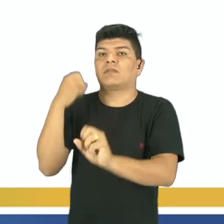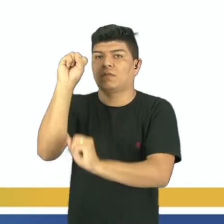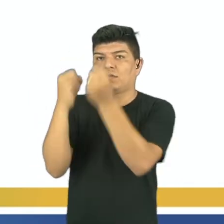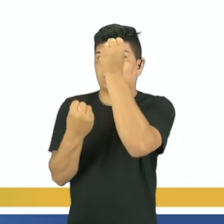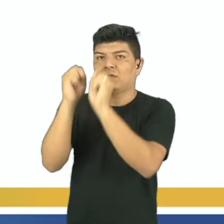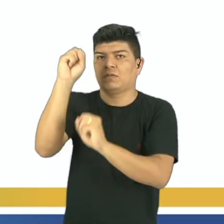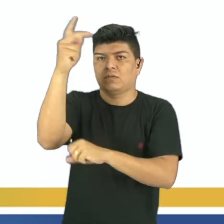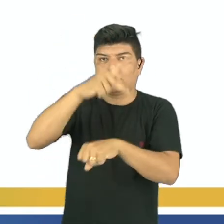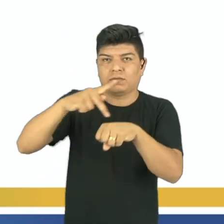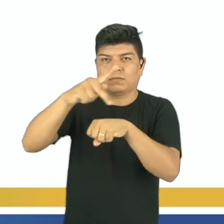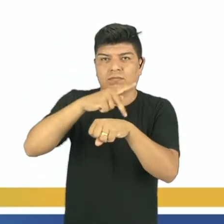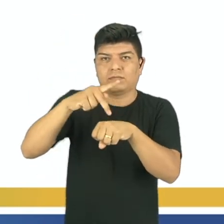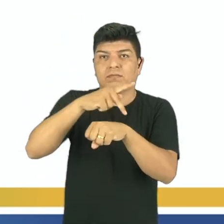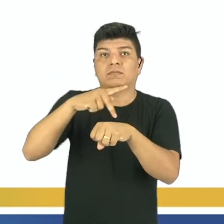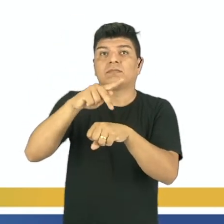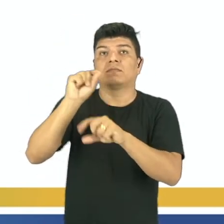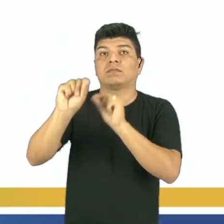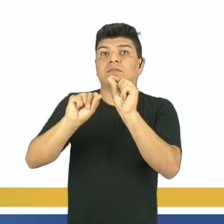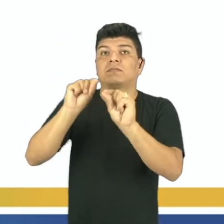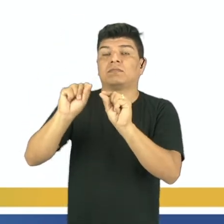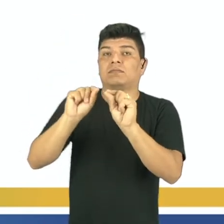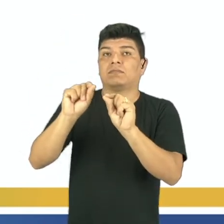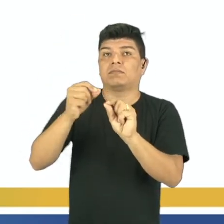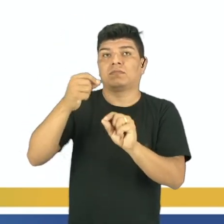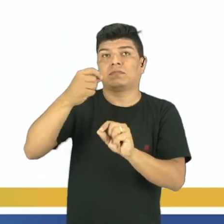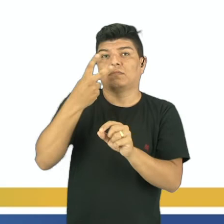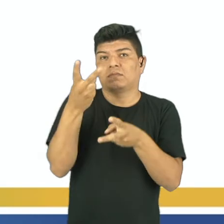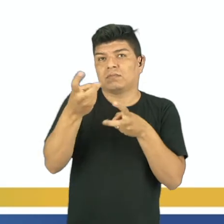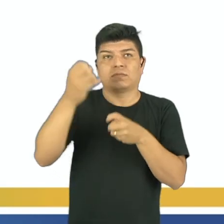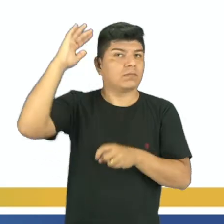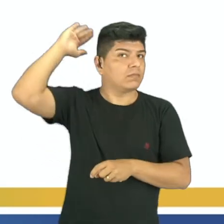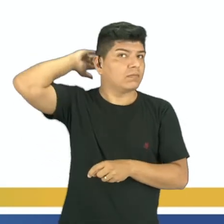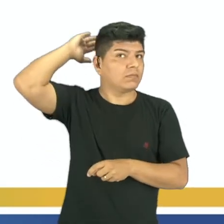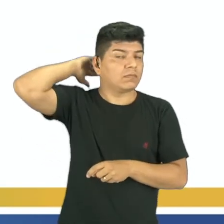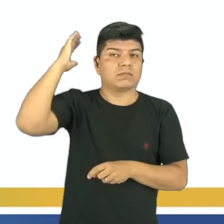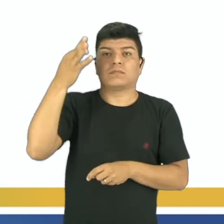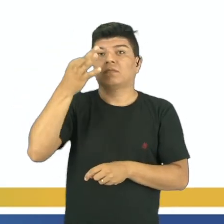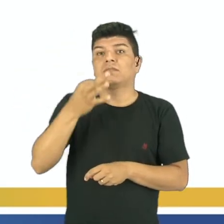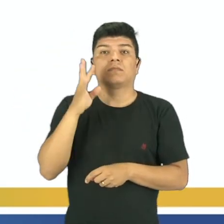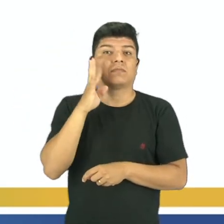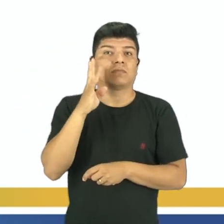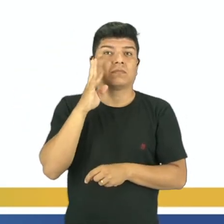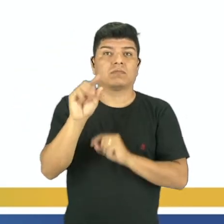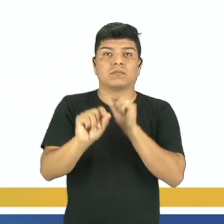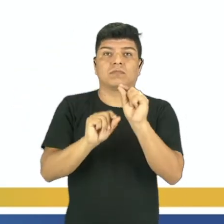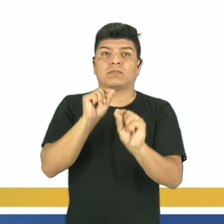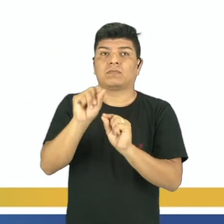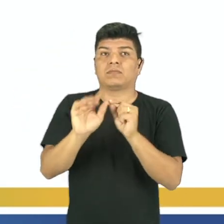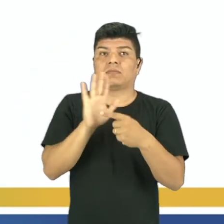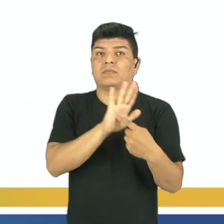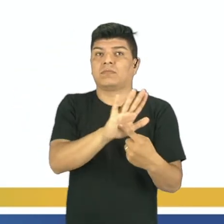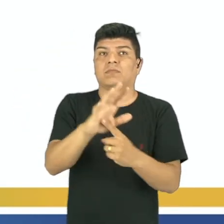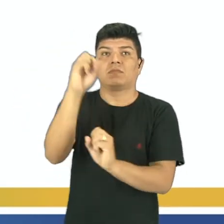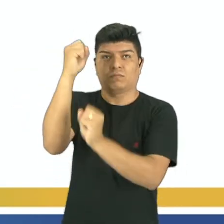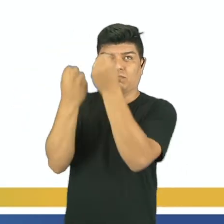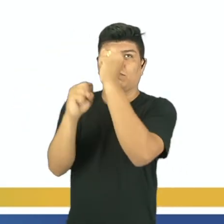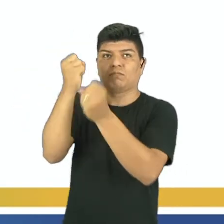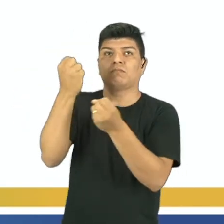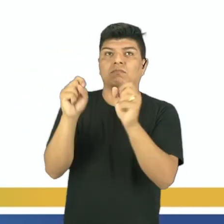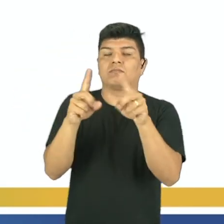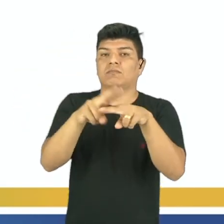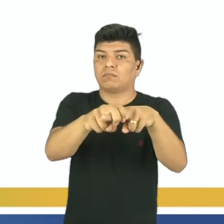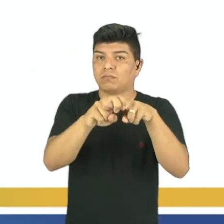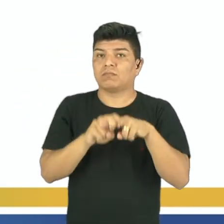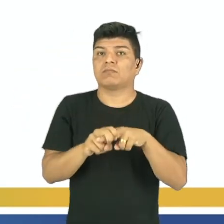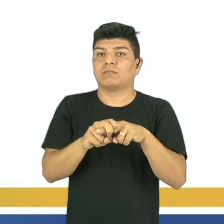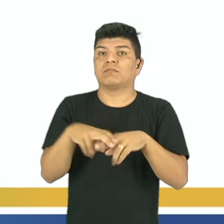industrialização aqui no país. Que aí lá atrás, acho que vocês conseguem ver direitinho, tem essa representação de uma indústria, né? Então, a